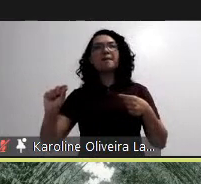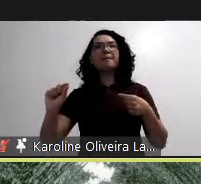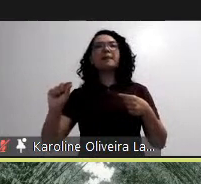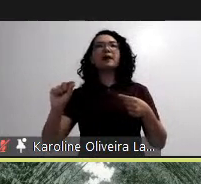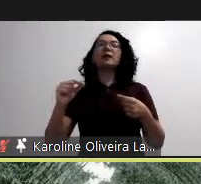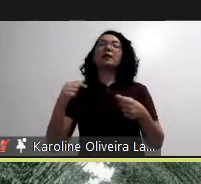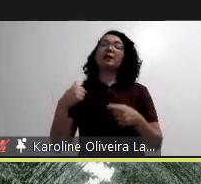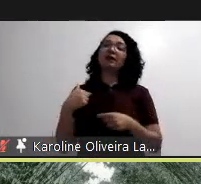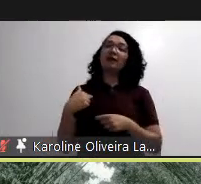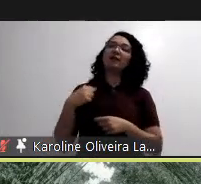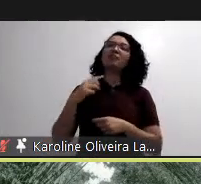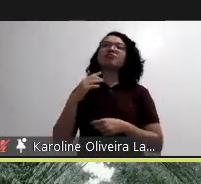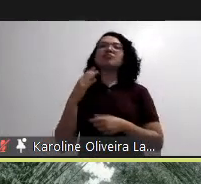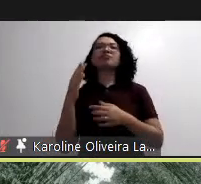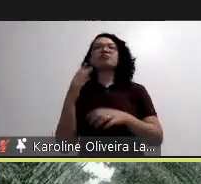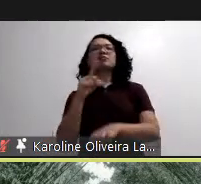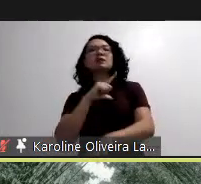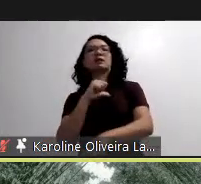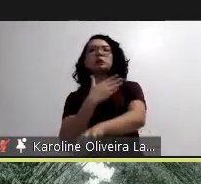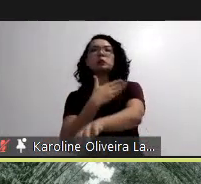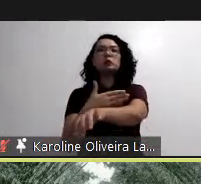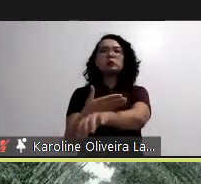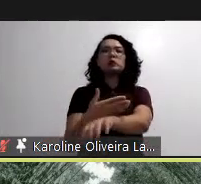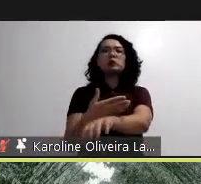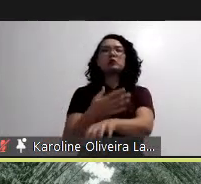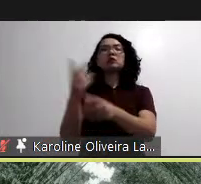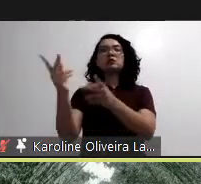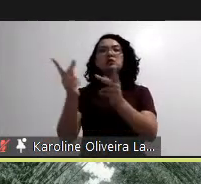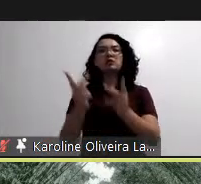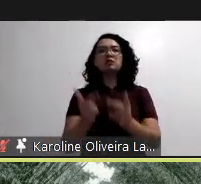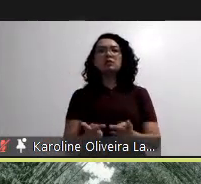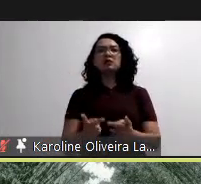né? E qual foi a minha